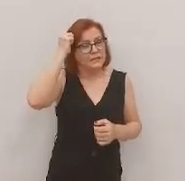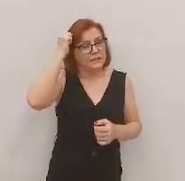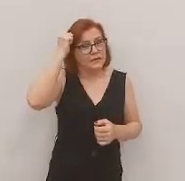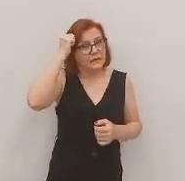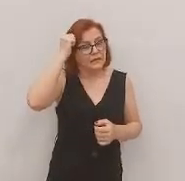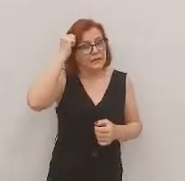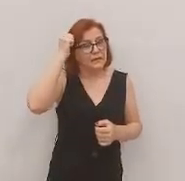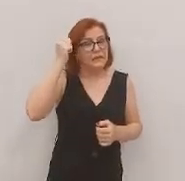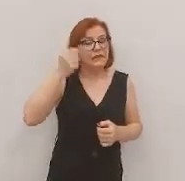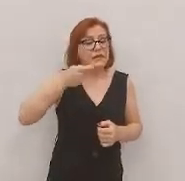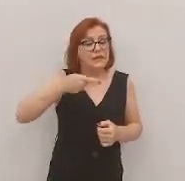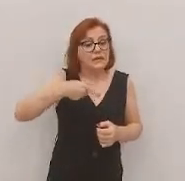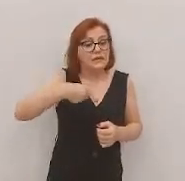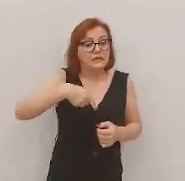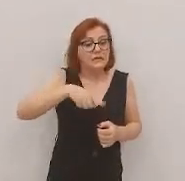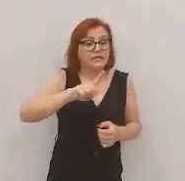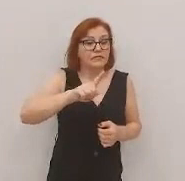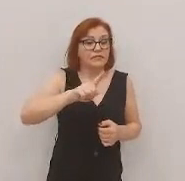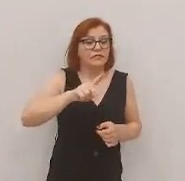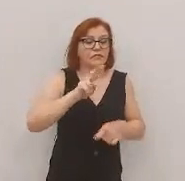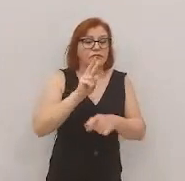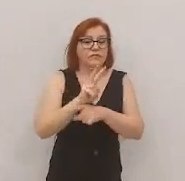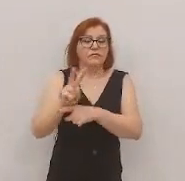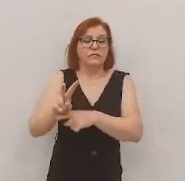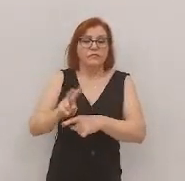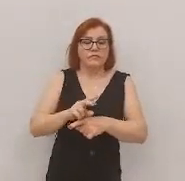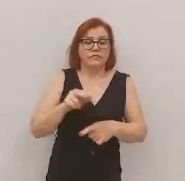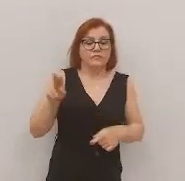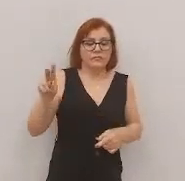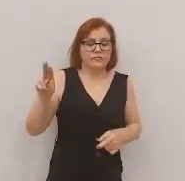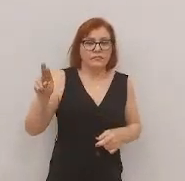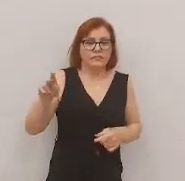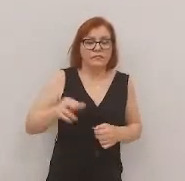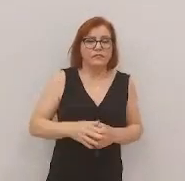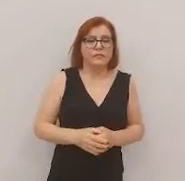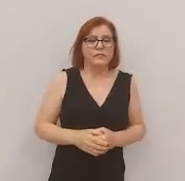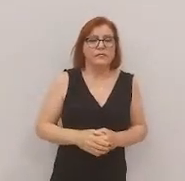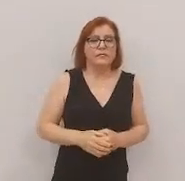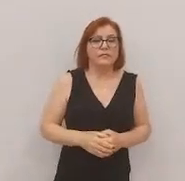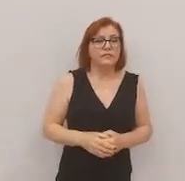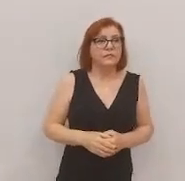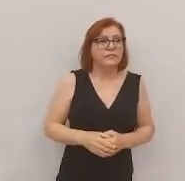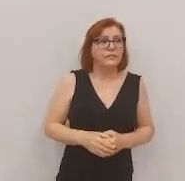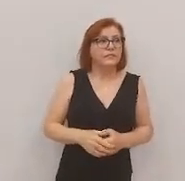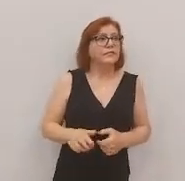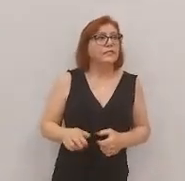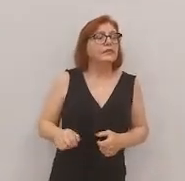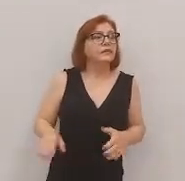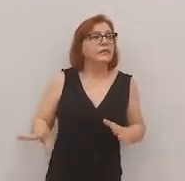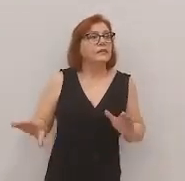permite dentro de um limite. 2 Coríntios 4:4,